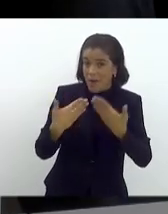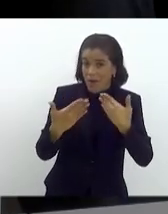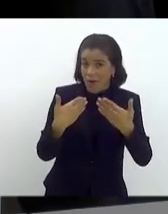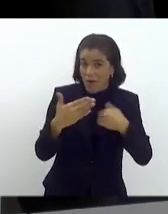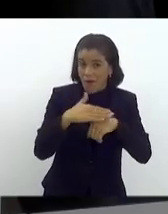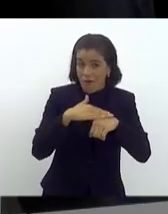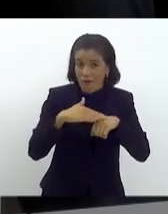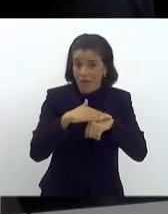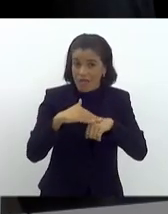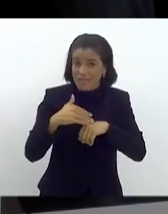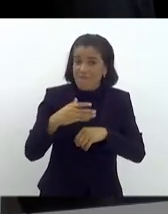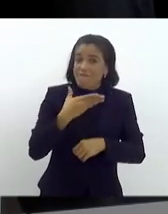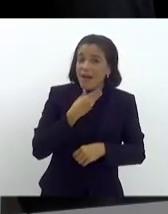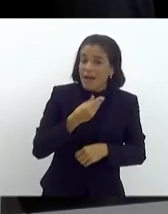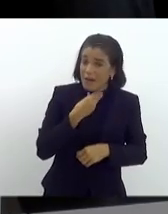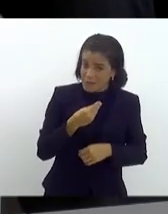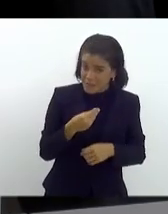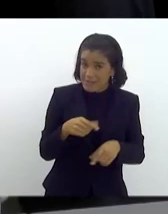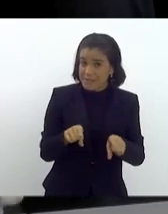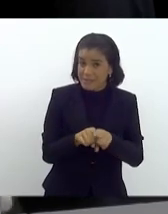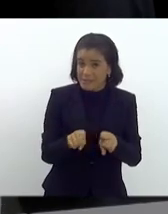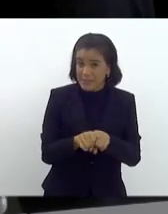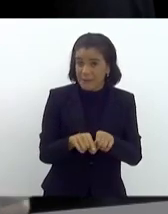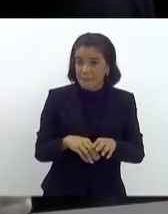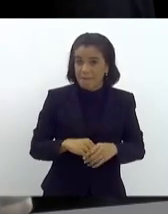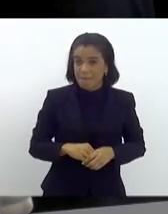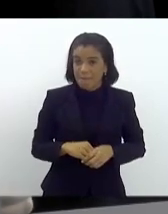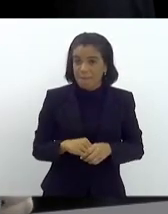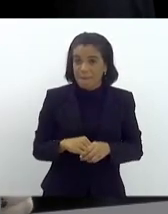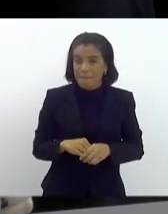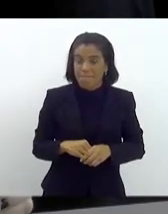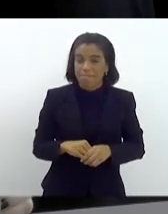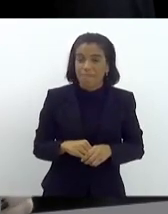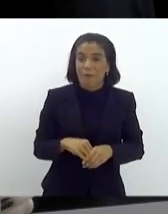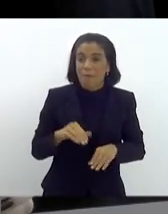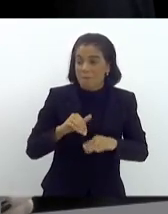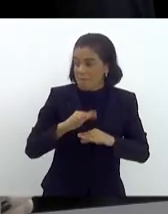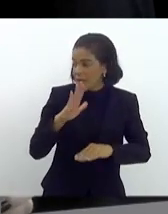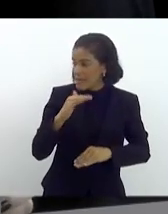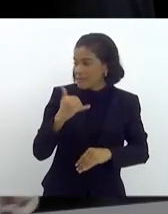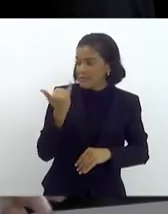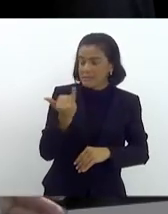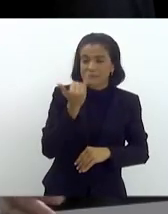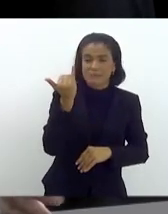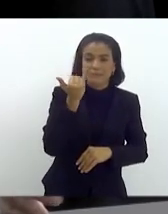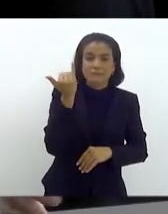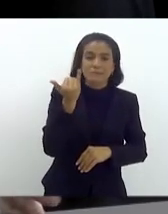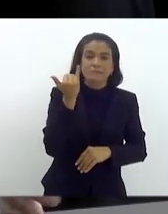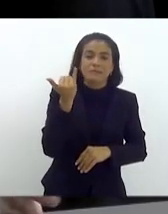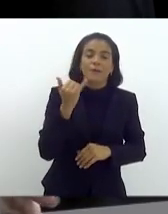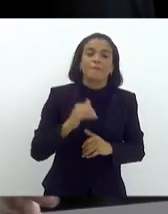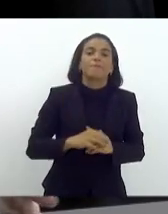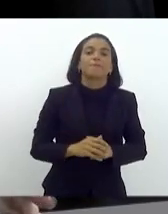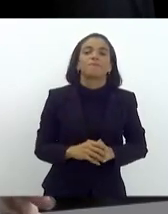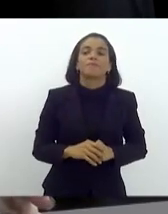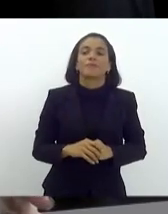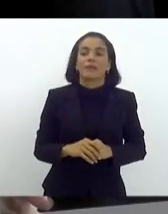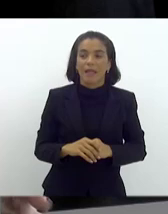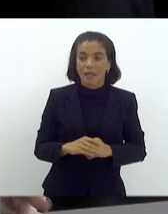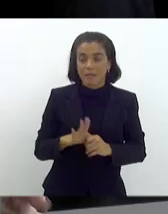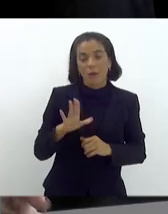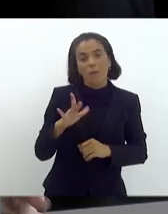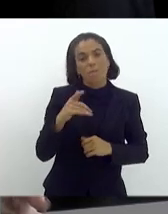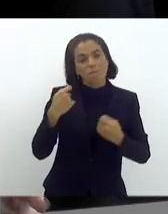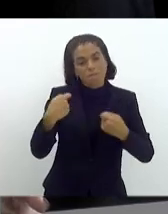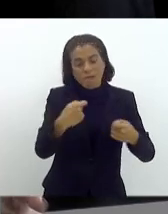inexistente falsa completamente falsa e aí o mais importante nesse aspecto é que a nossa perícia esteja